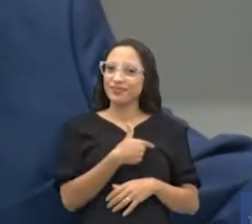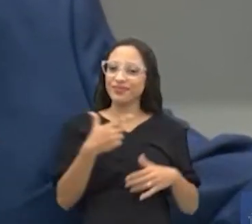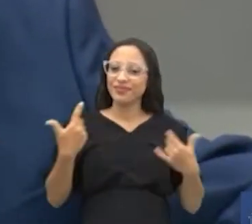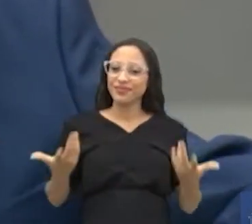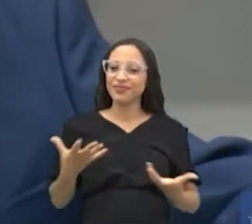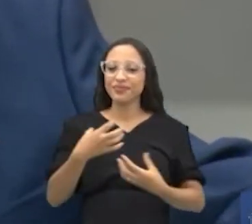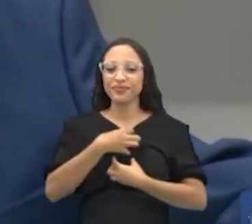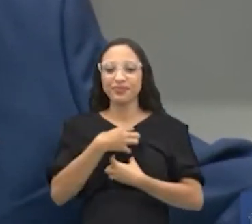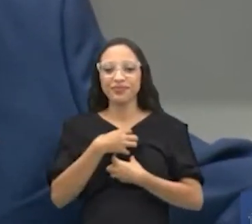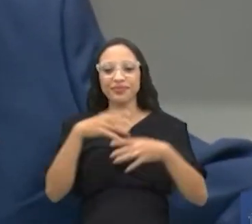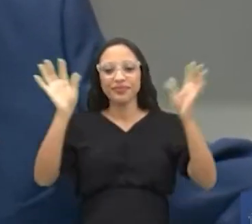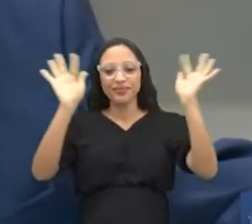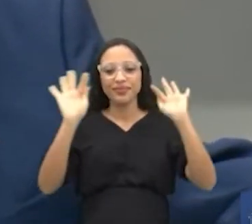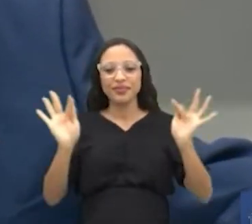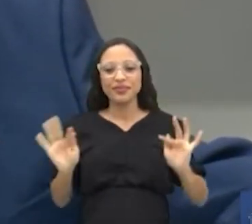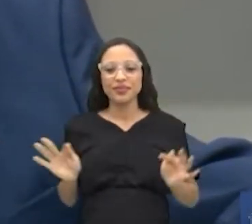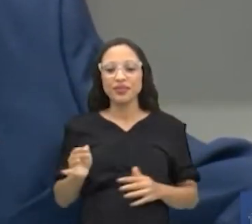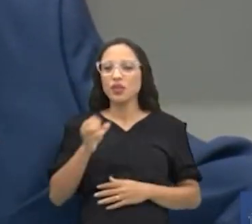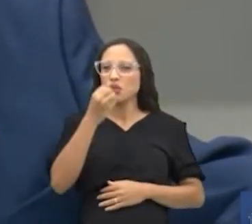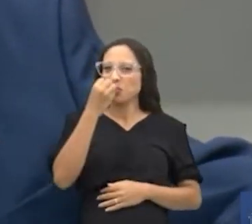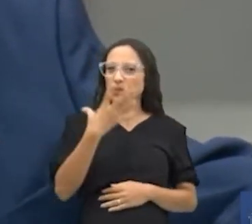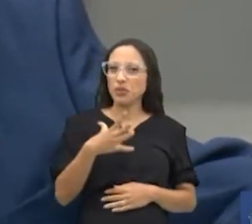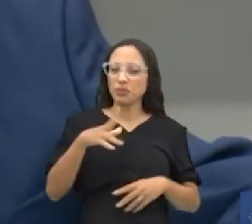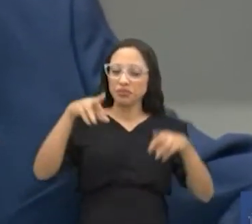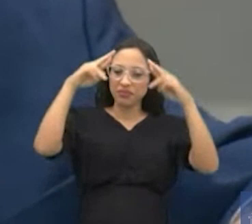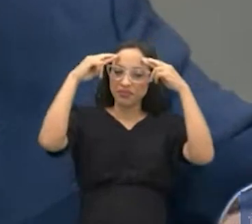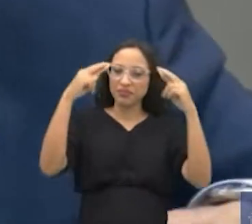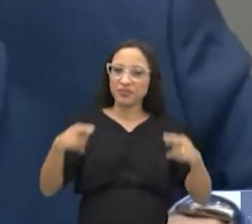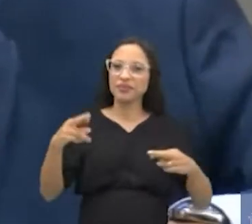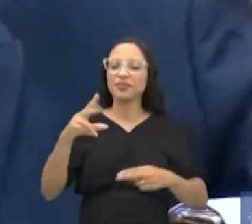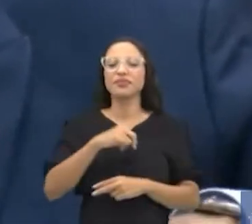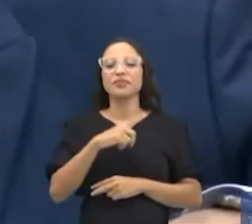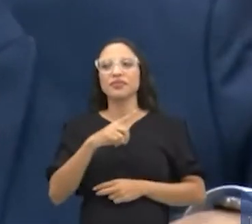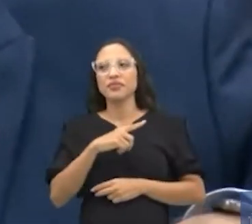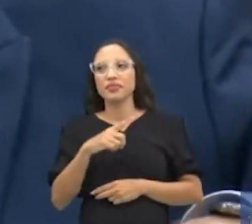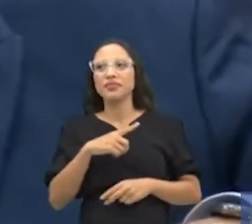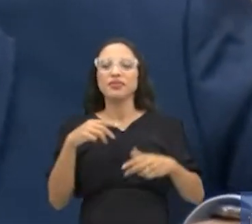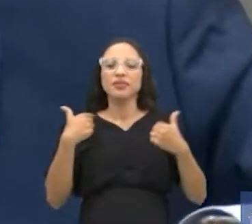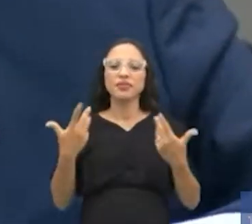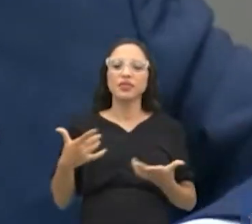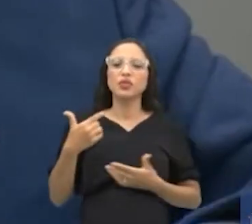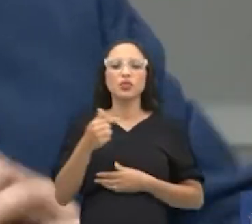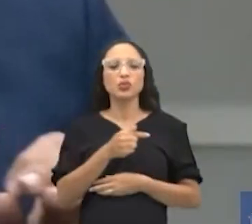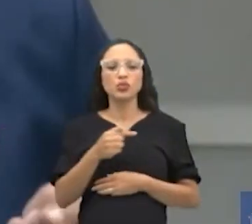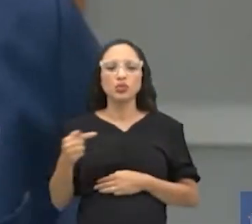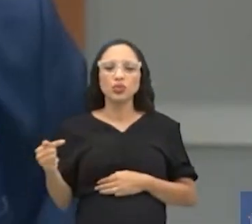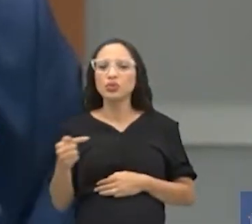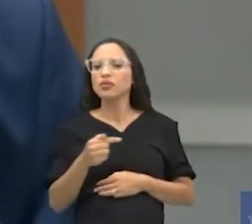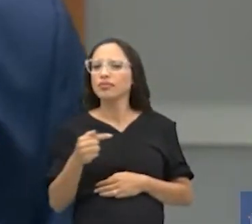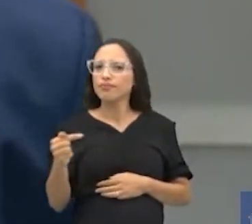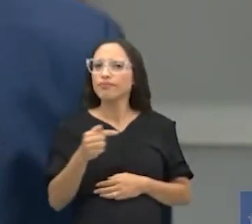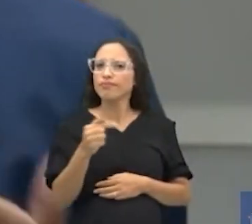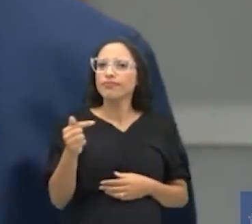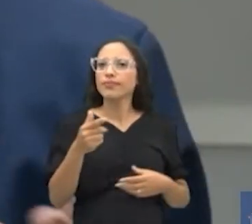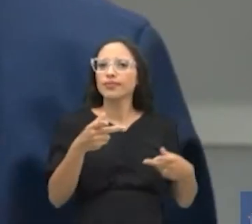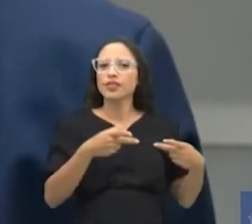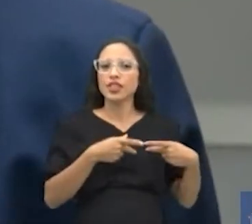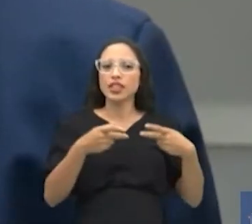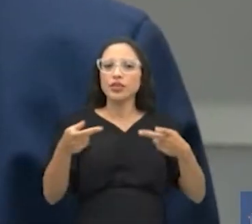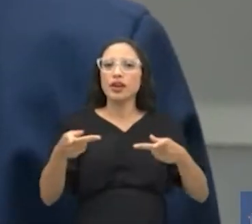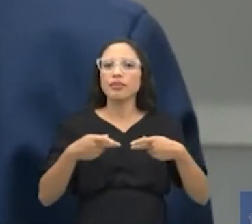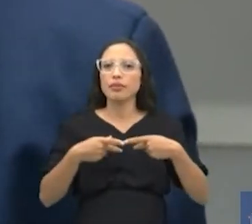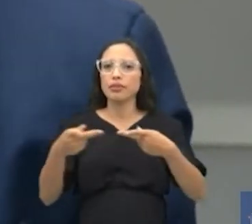moderno extremamente respeitado praticamente todas as semanas nós temos visitante de outros